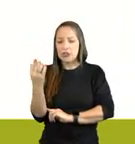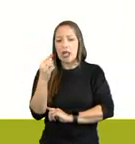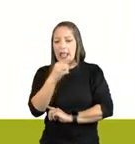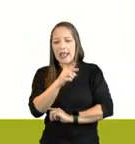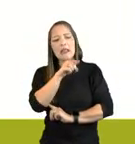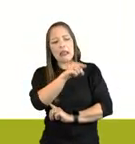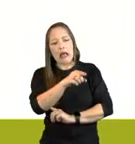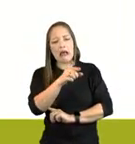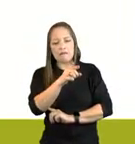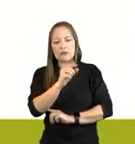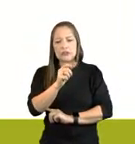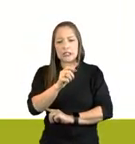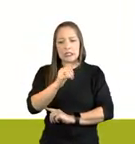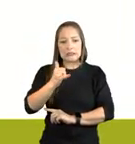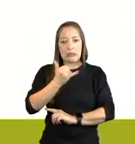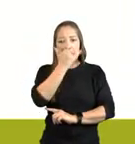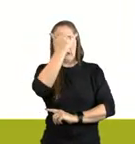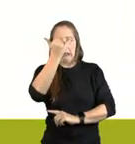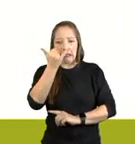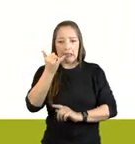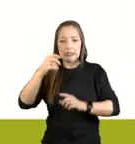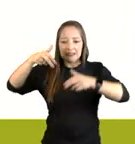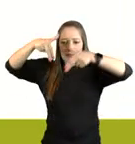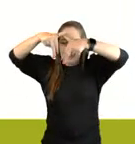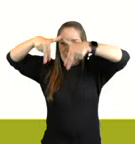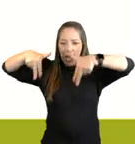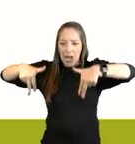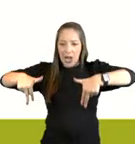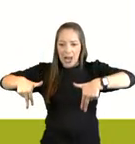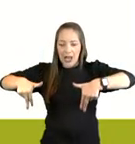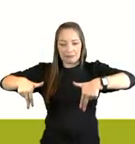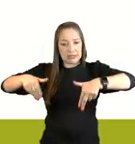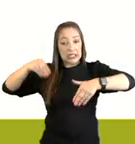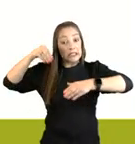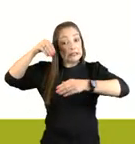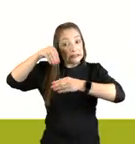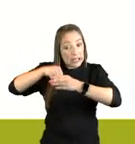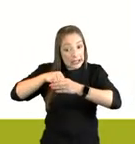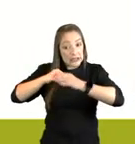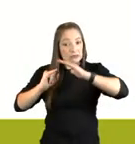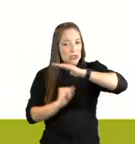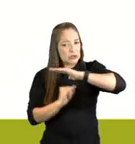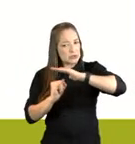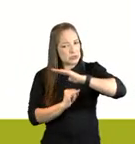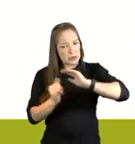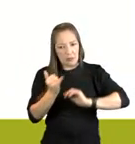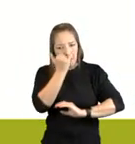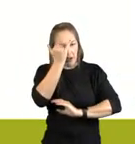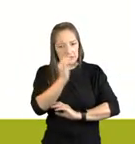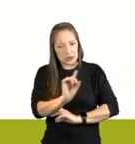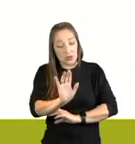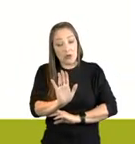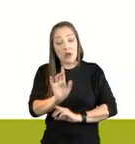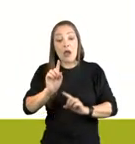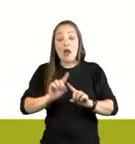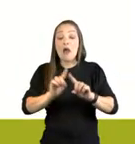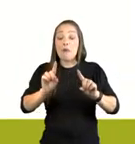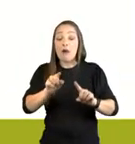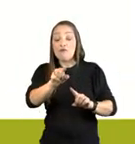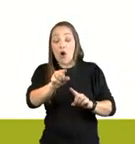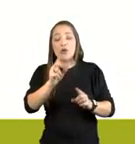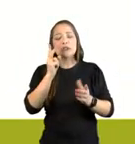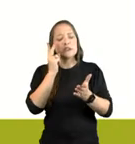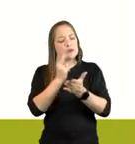golpe de uma pirâmide dentro de uma instituição. Provavelmente, né? Não sei, acho que não. Mas assim, procure sempre